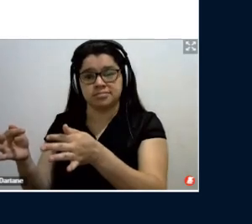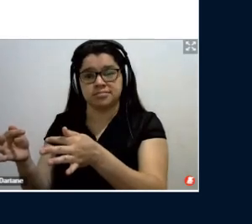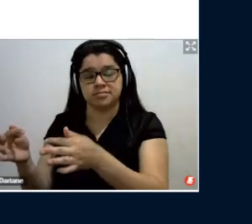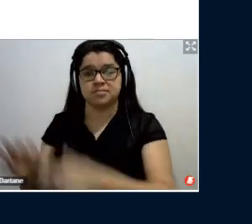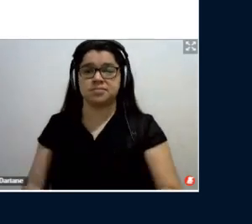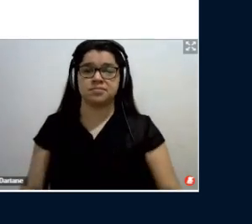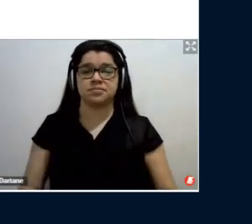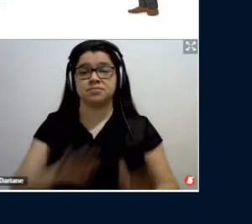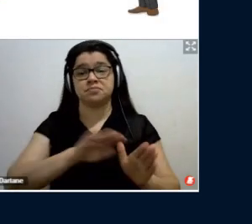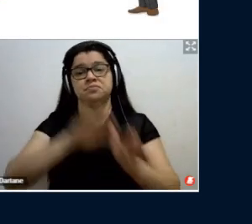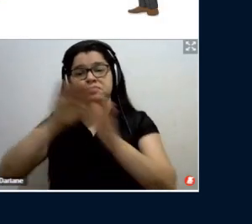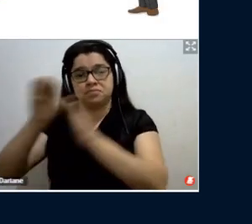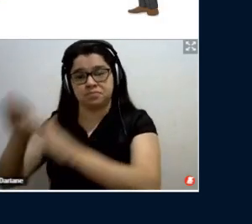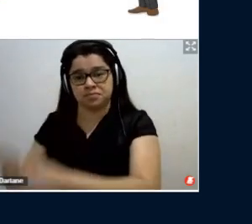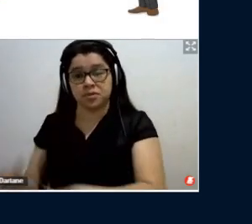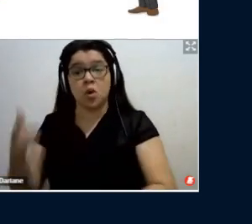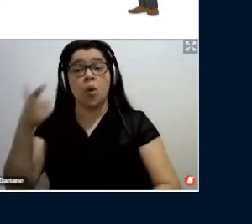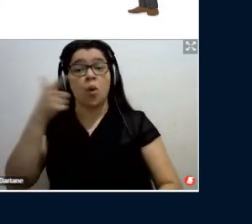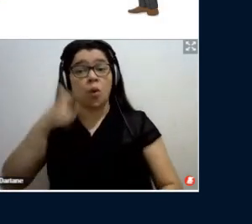Muito bem.